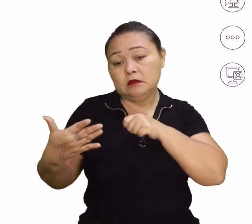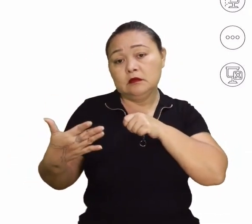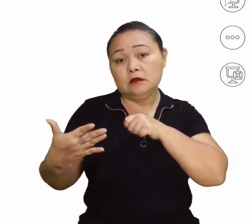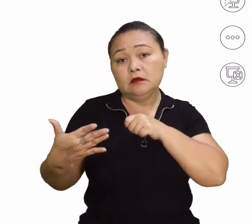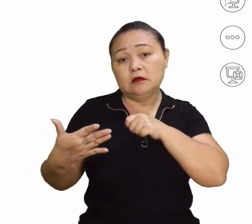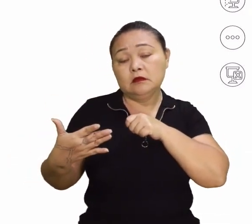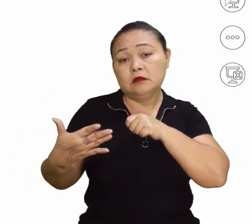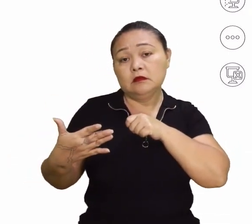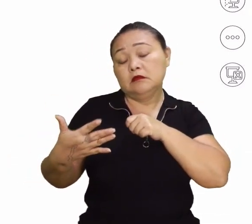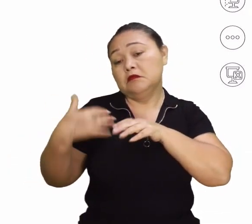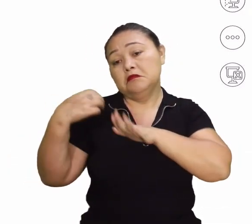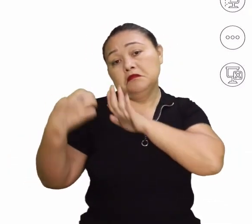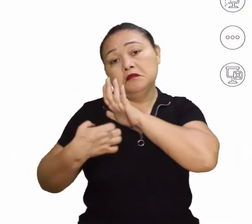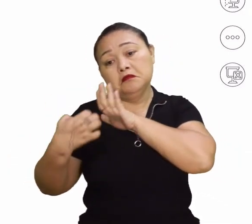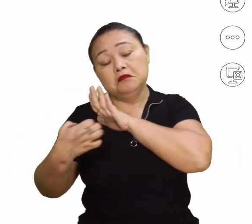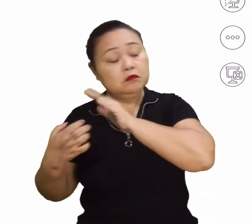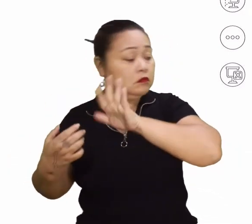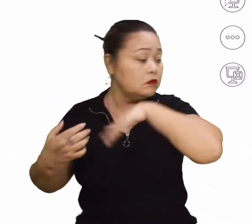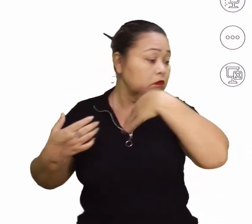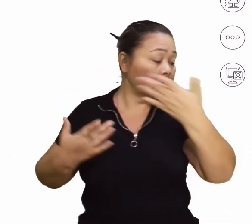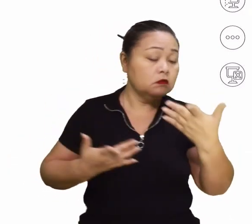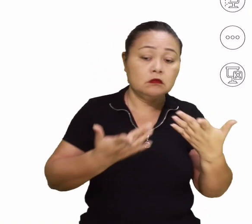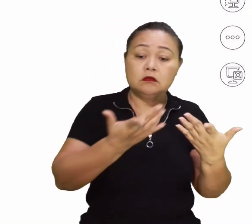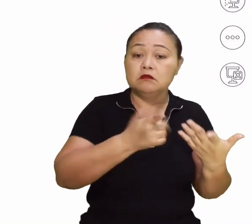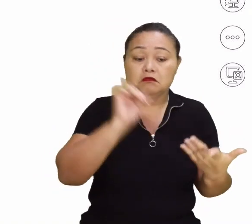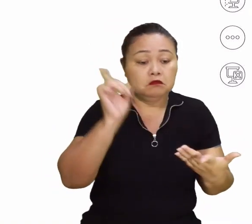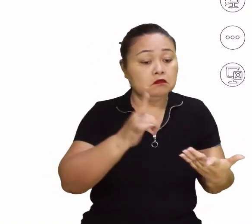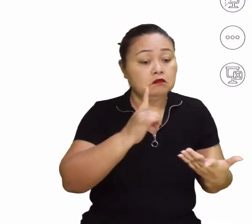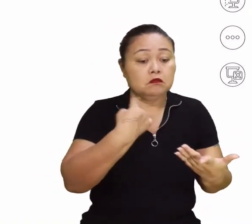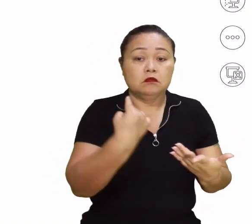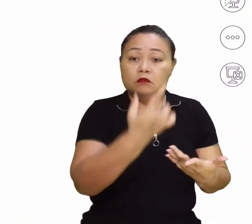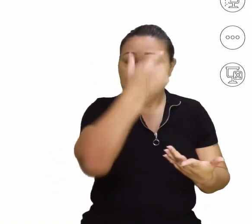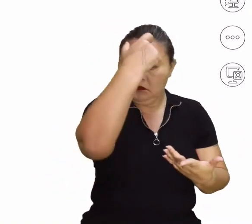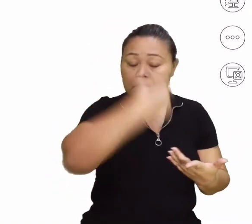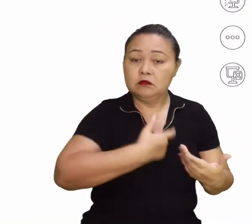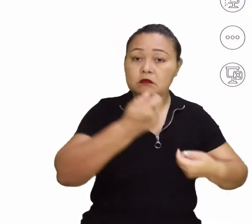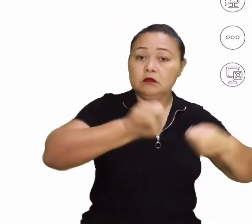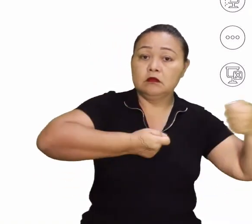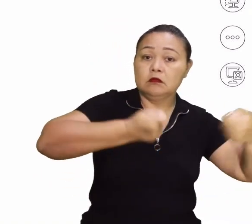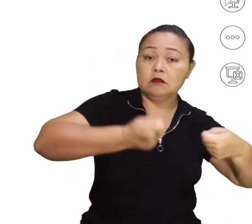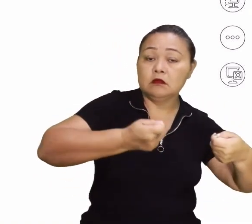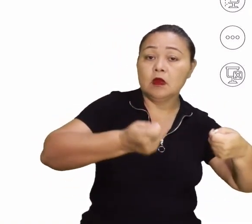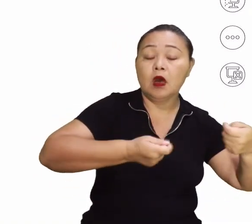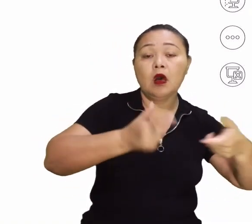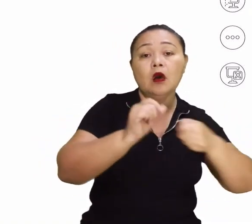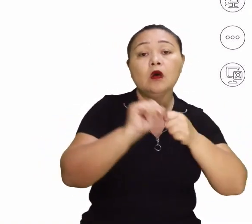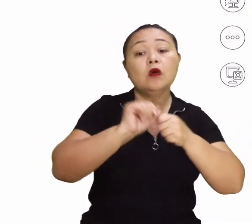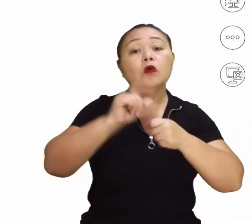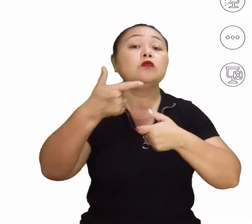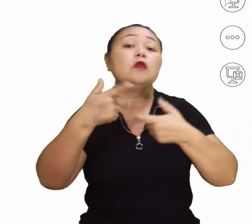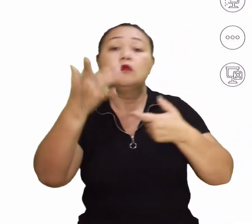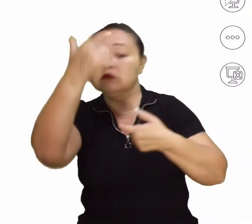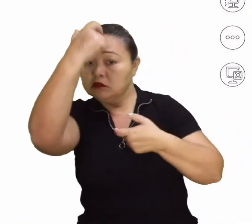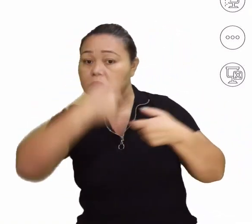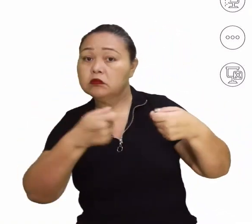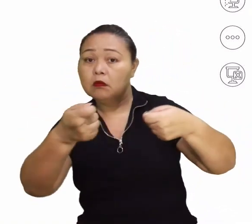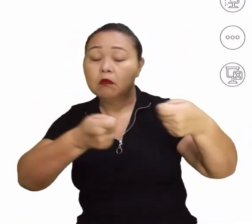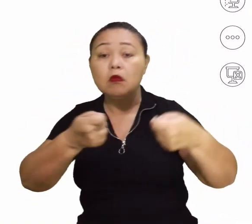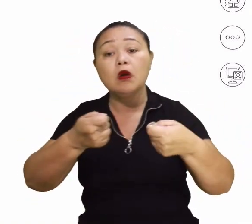seja por empresas, ou seja por garimpeiro manual, seja por garimpeiro, às vezes, em terras